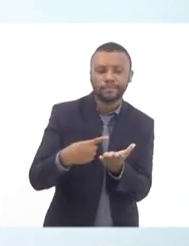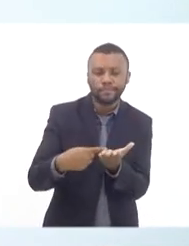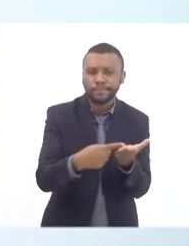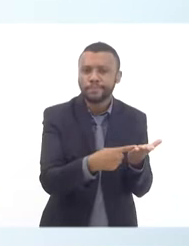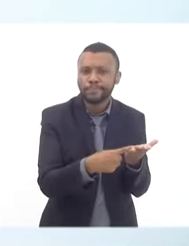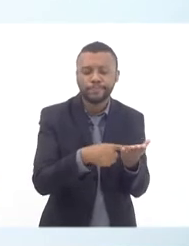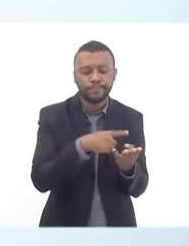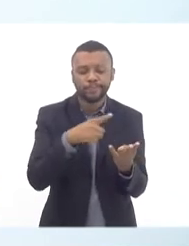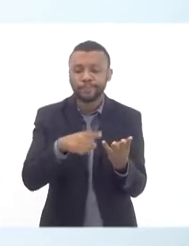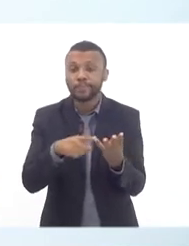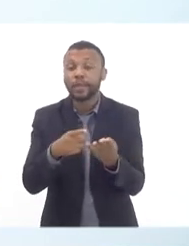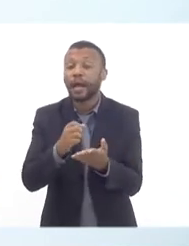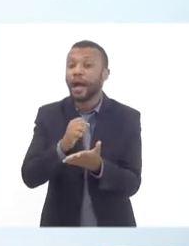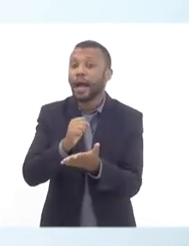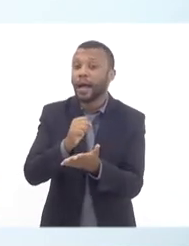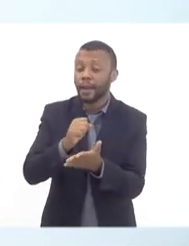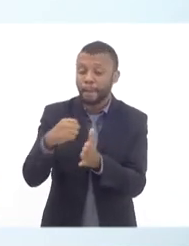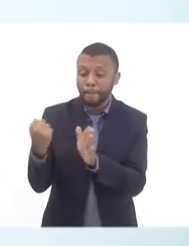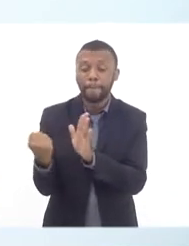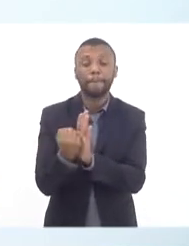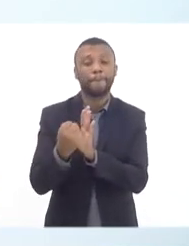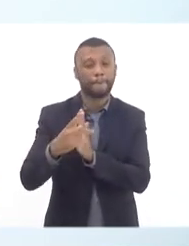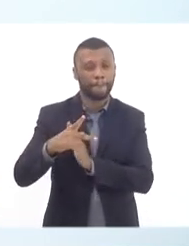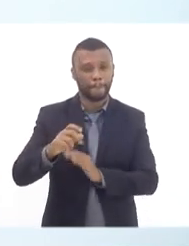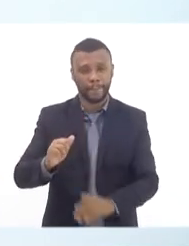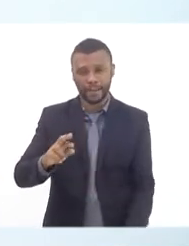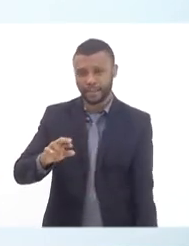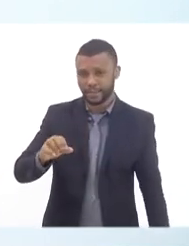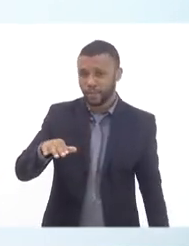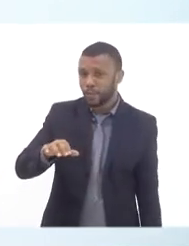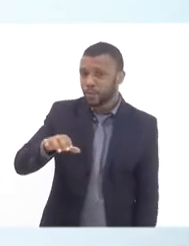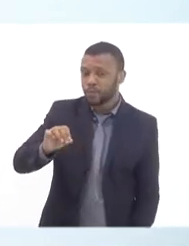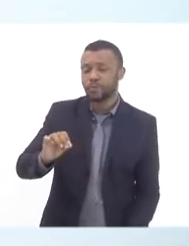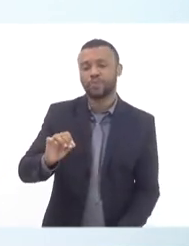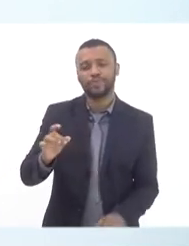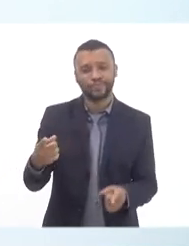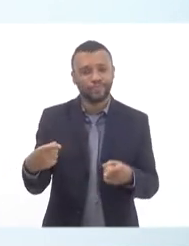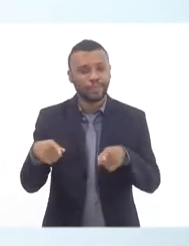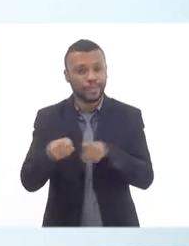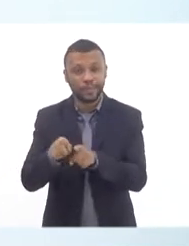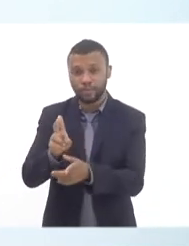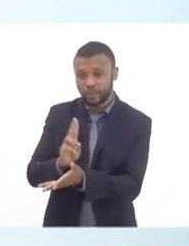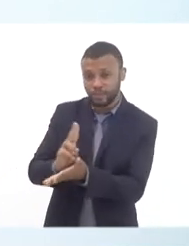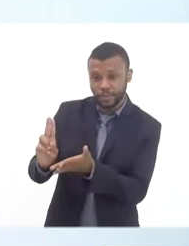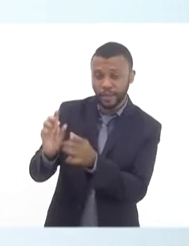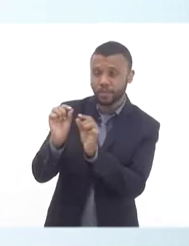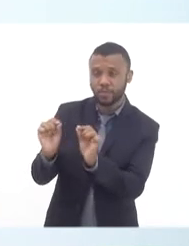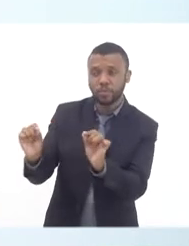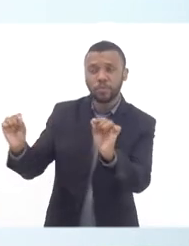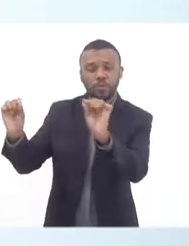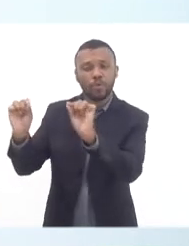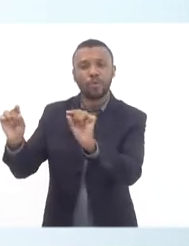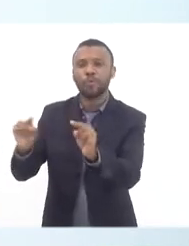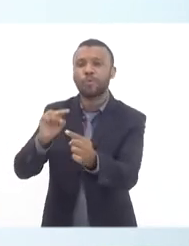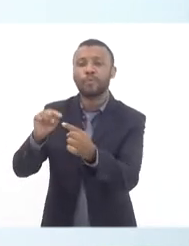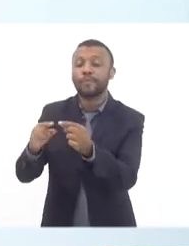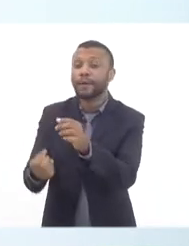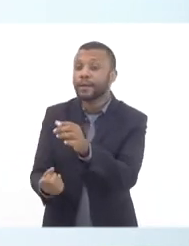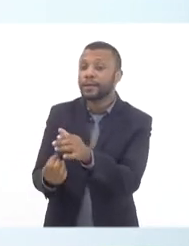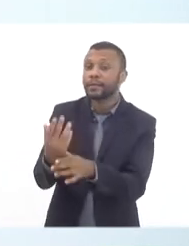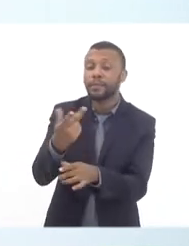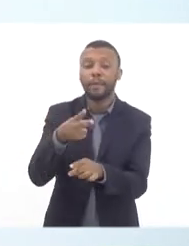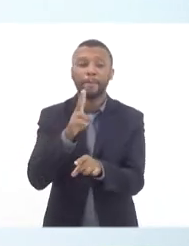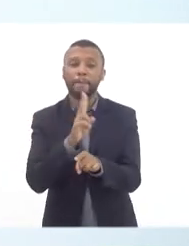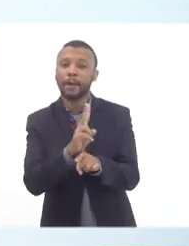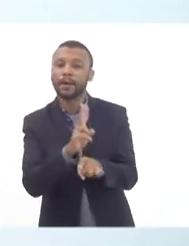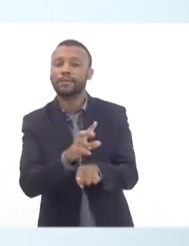para alunos da rede pública de ensino e ações em parceria com a universidade para a formação sobre preservação do